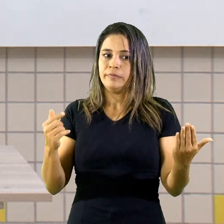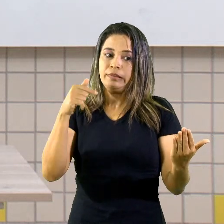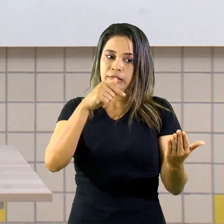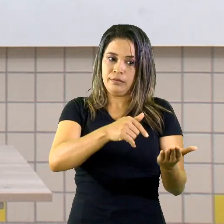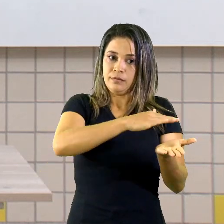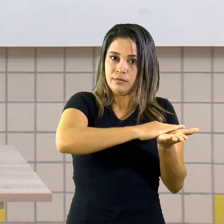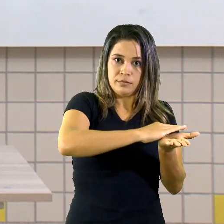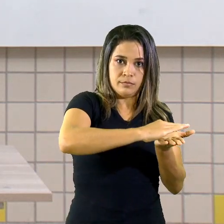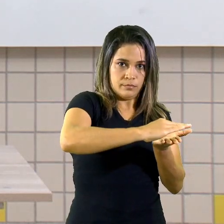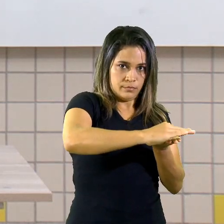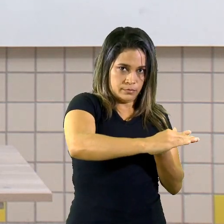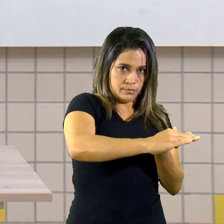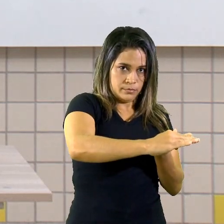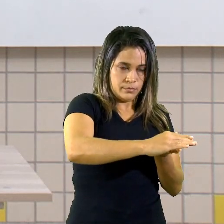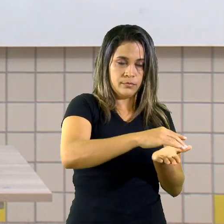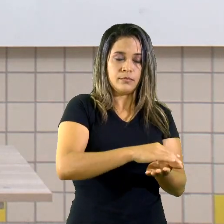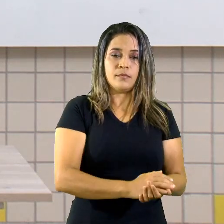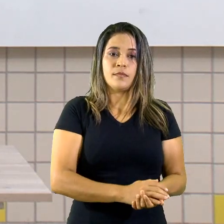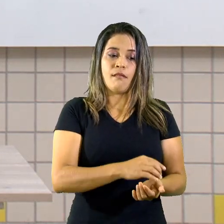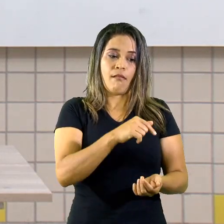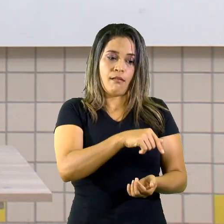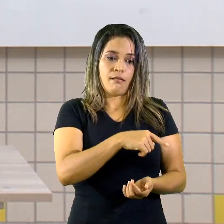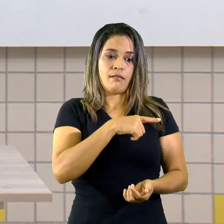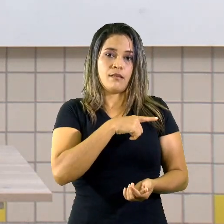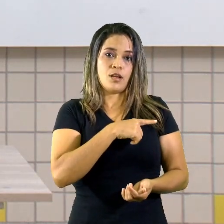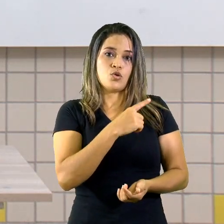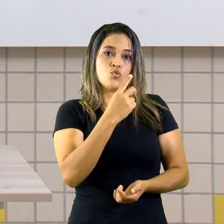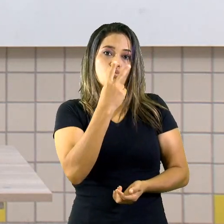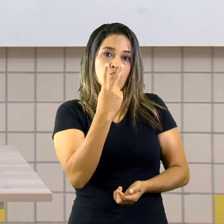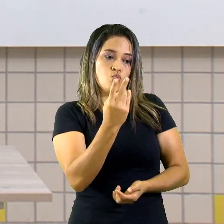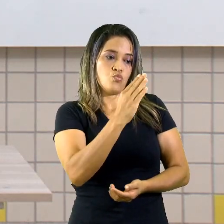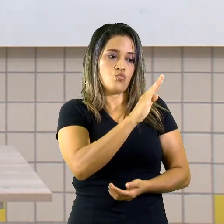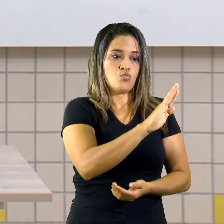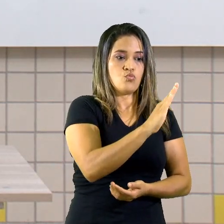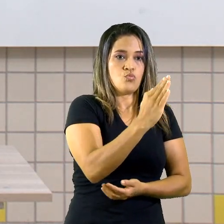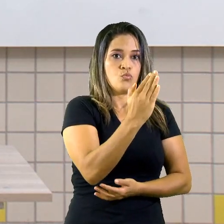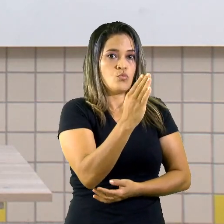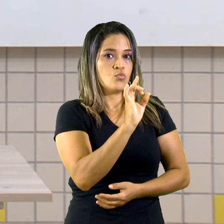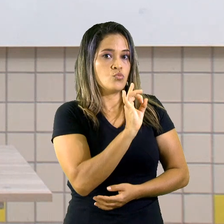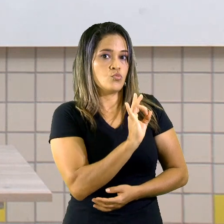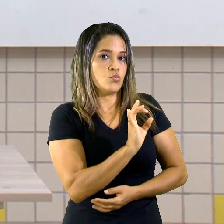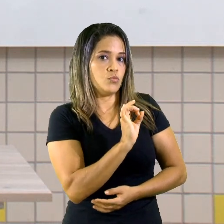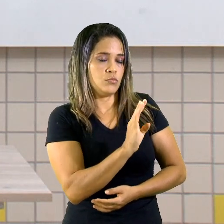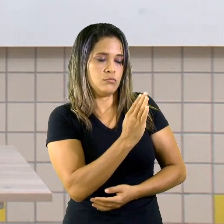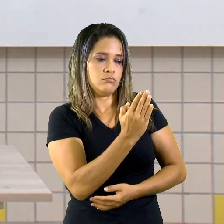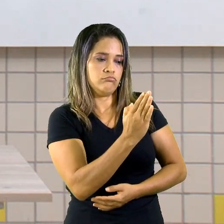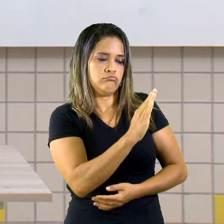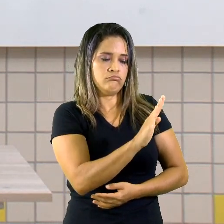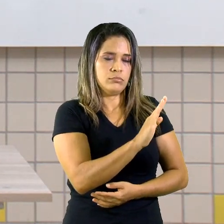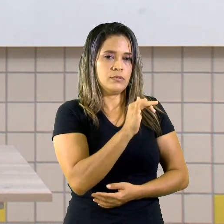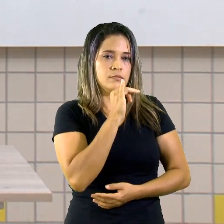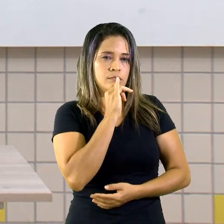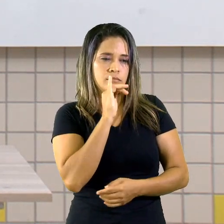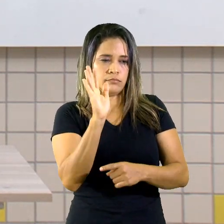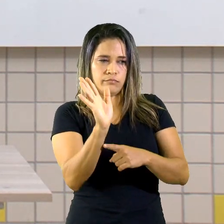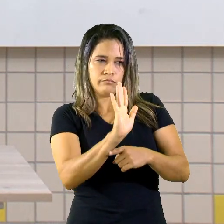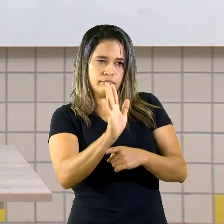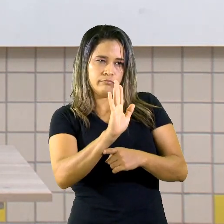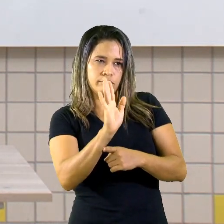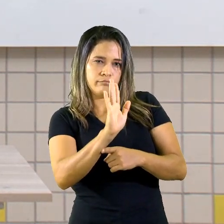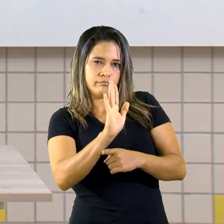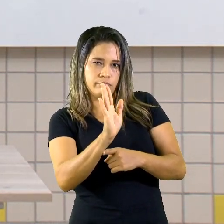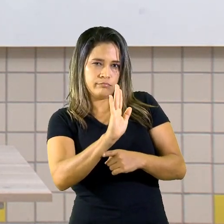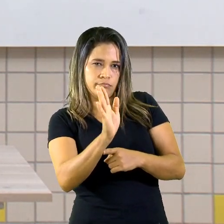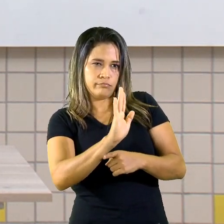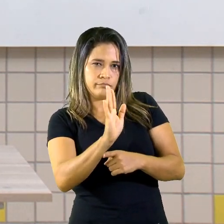que a gente vai estudar, ela possui apenas 2 dimensões. Se a gente se a gente fosse no cinema assistir um filme, seria